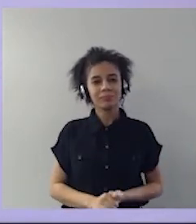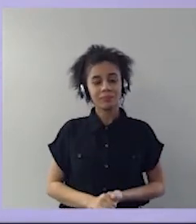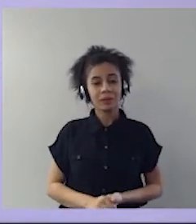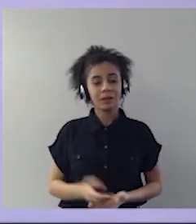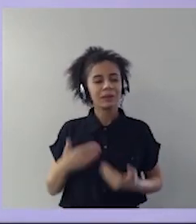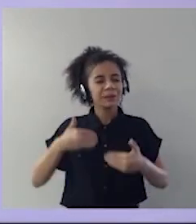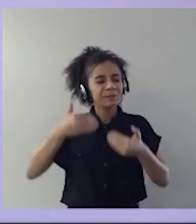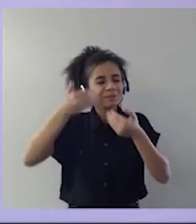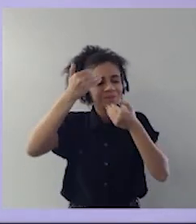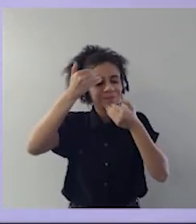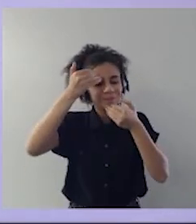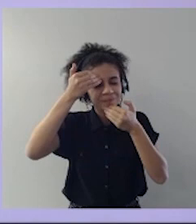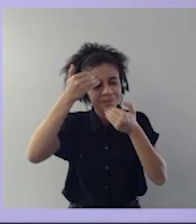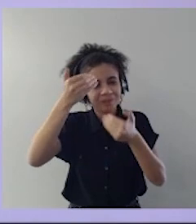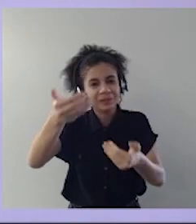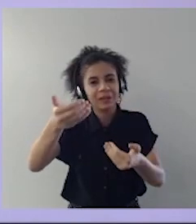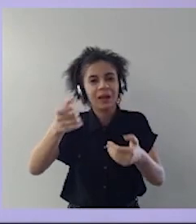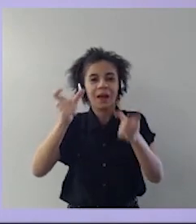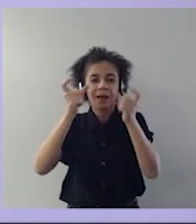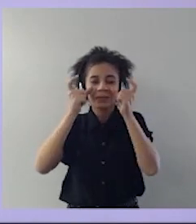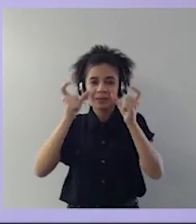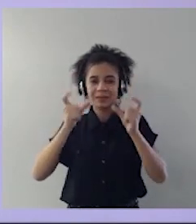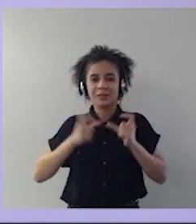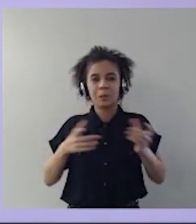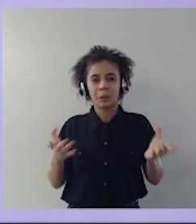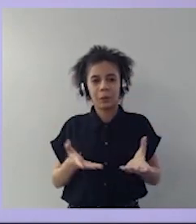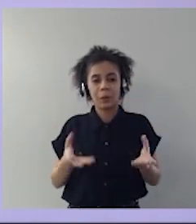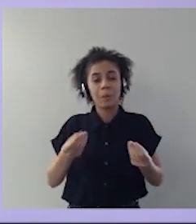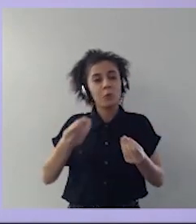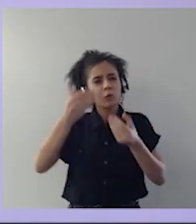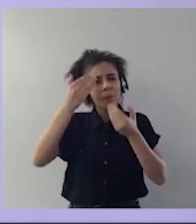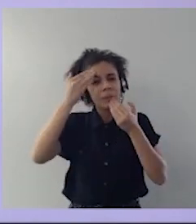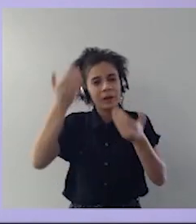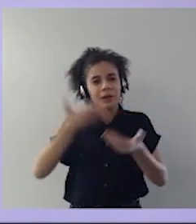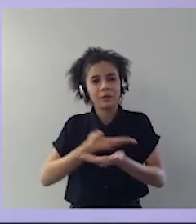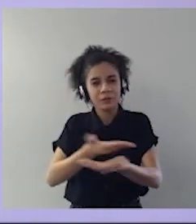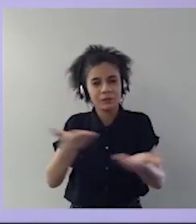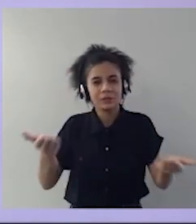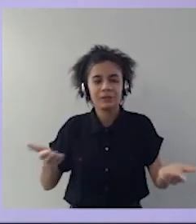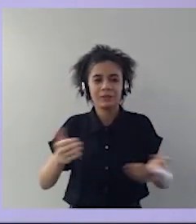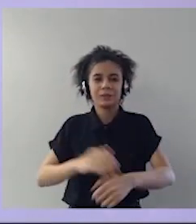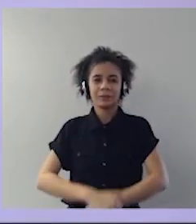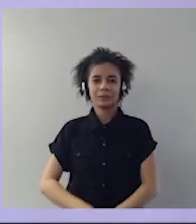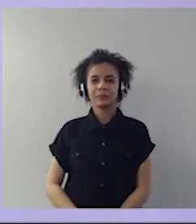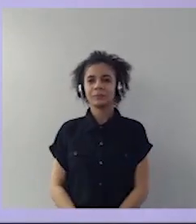Agradeço imensamente a atenção que me foi dada. Muito obrigado a todos e todas.